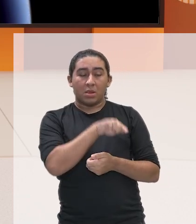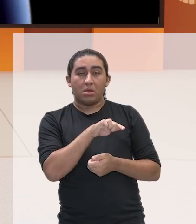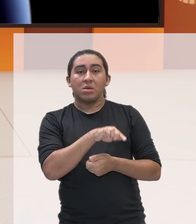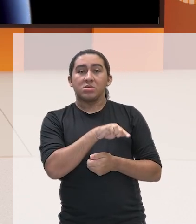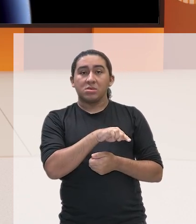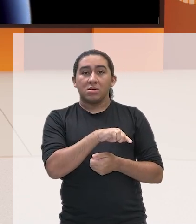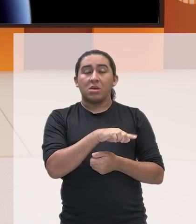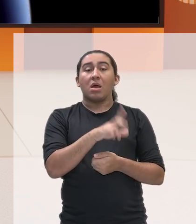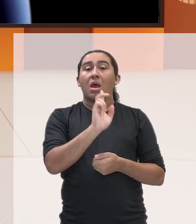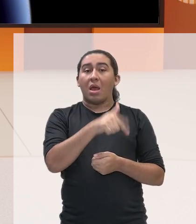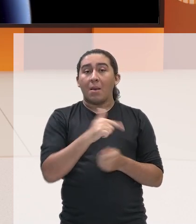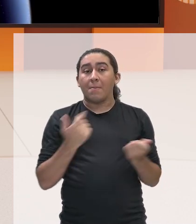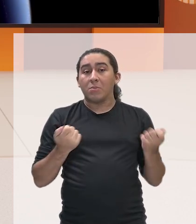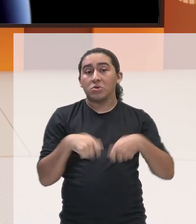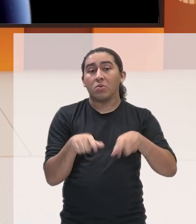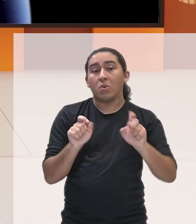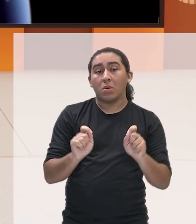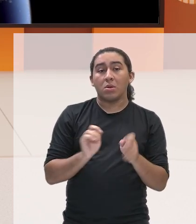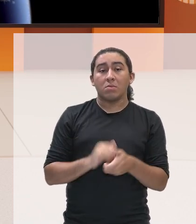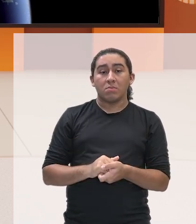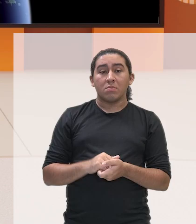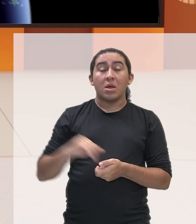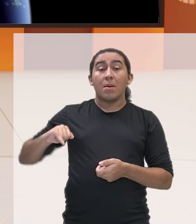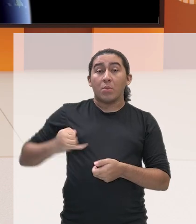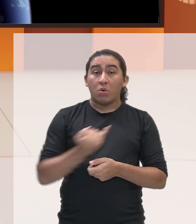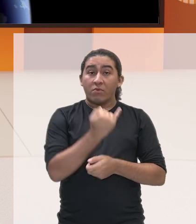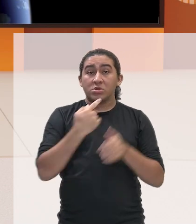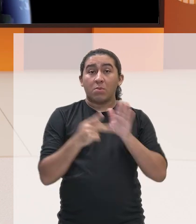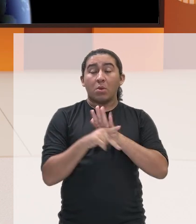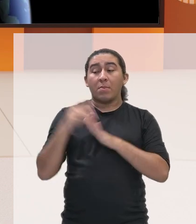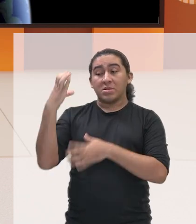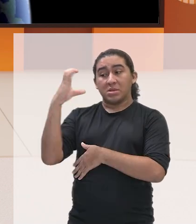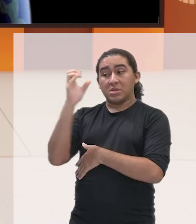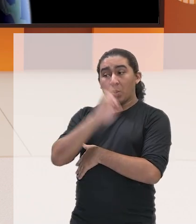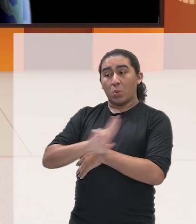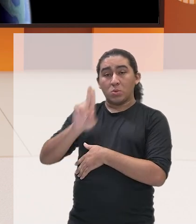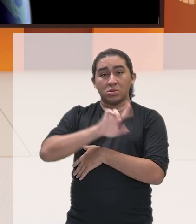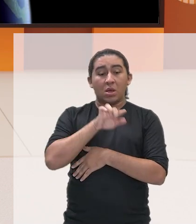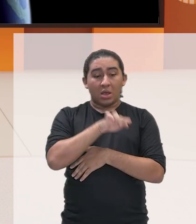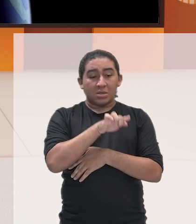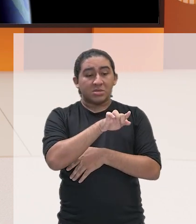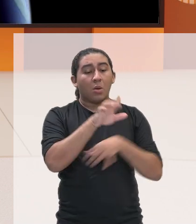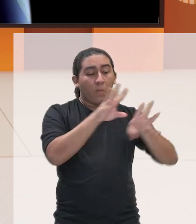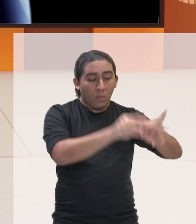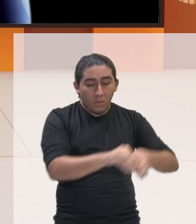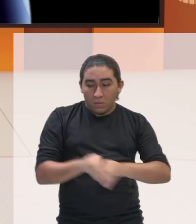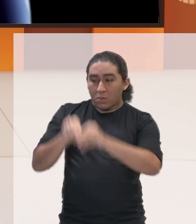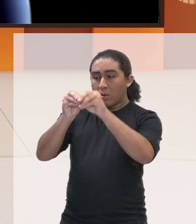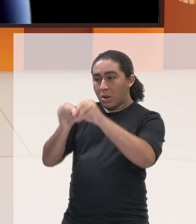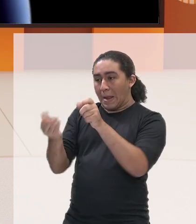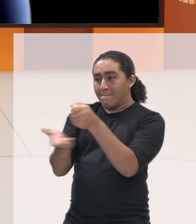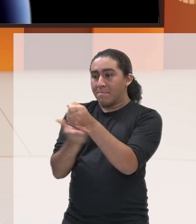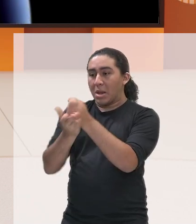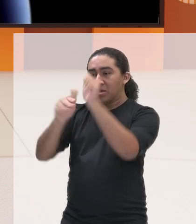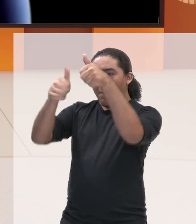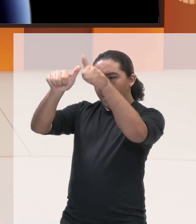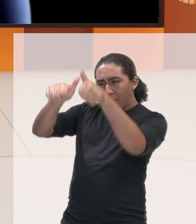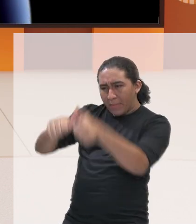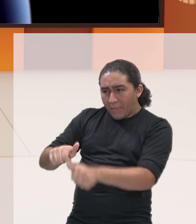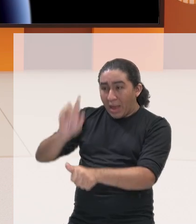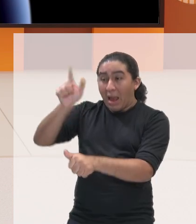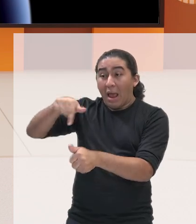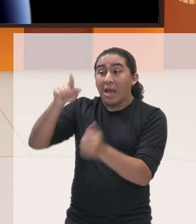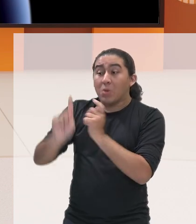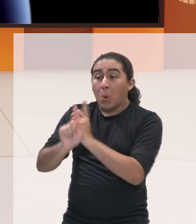ser, muitas vezes, até aproveitado pela própria ciência e, a partir dele, você descobrir uma